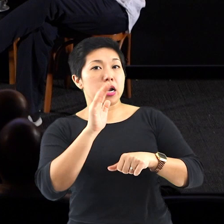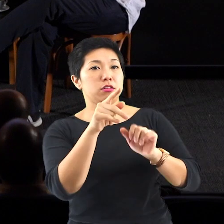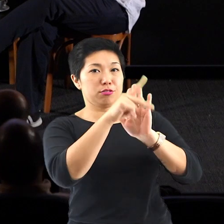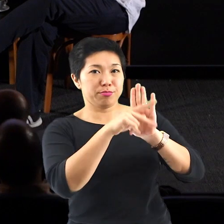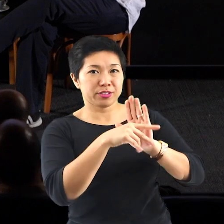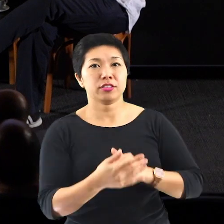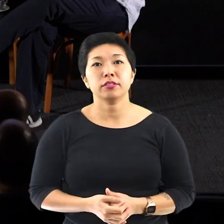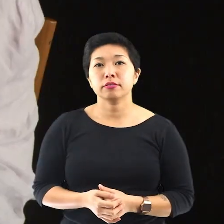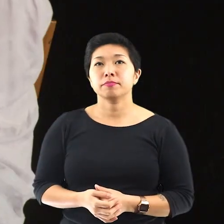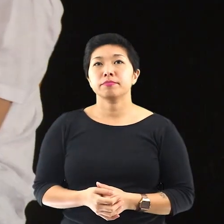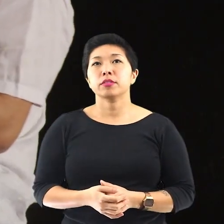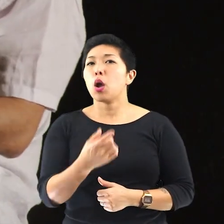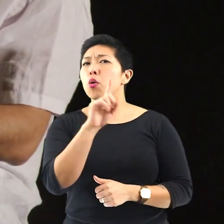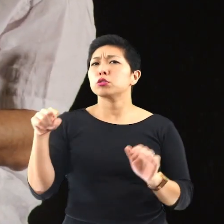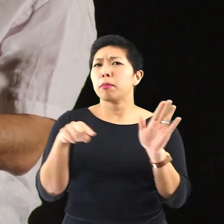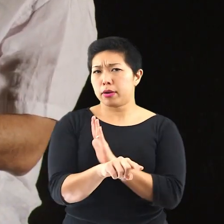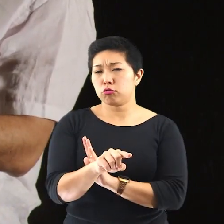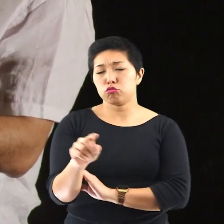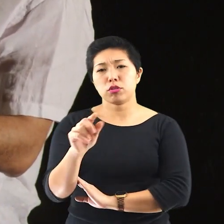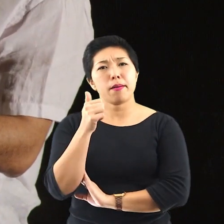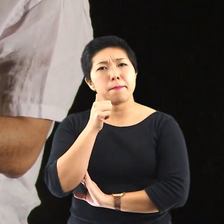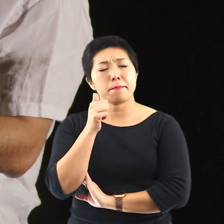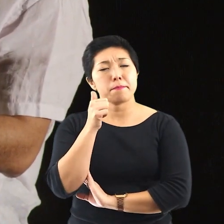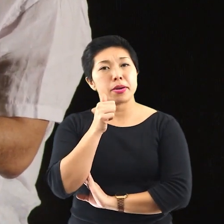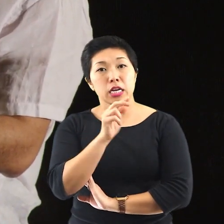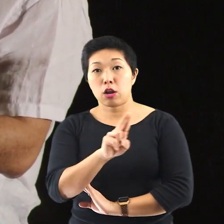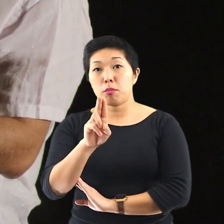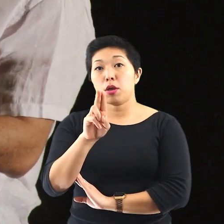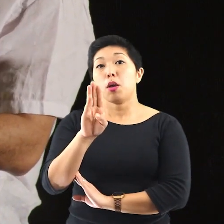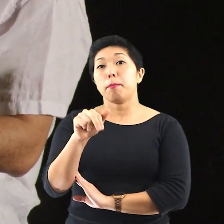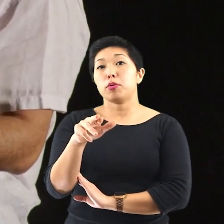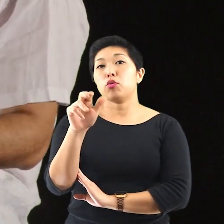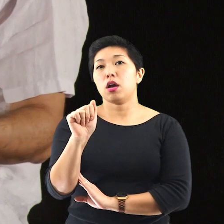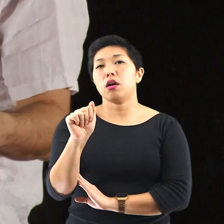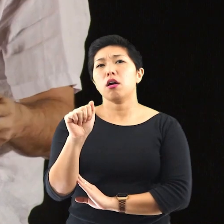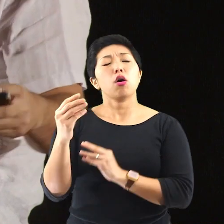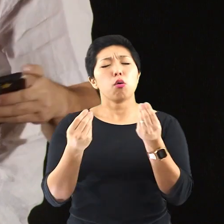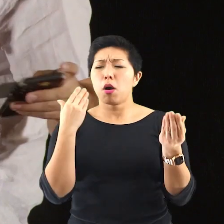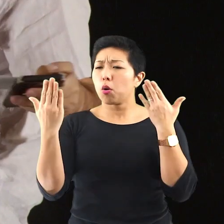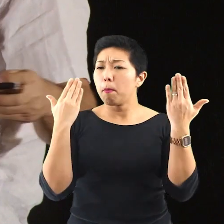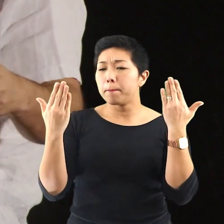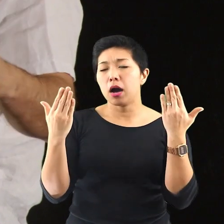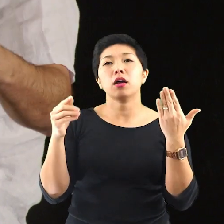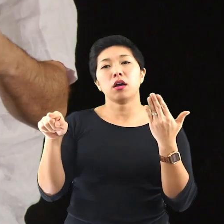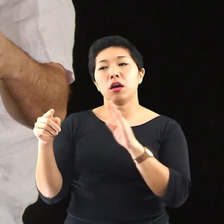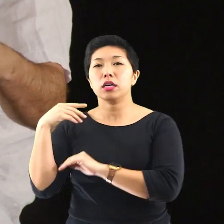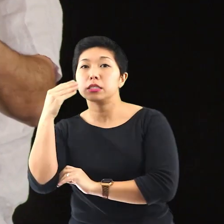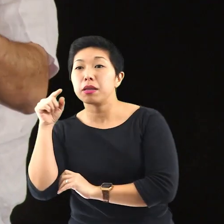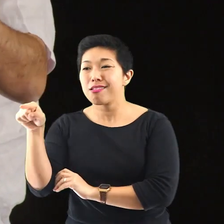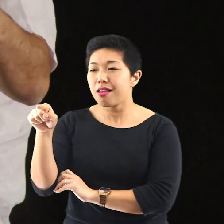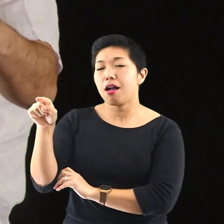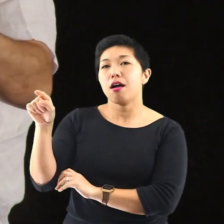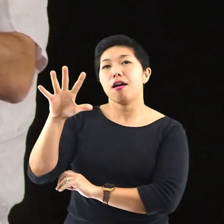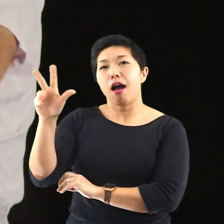Bruna. Como você correlaciona o que acontece na Give Directly e o Brasil? Eu acho que a gente viu situações ali, como,